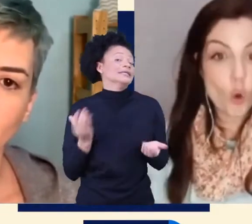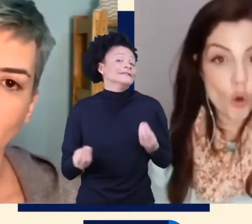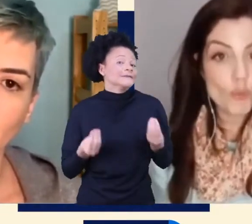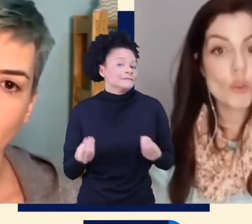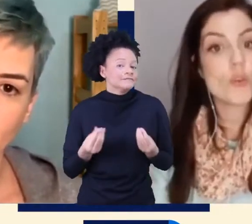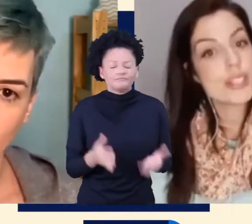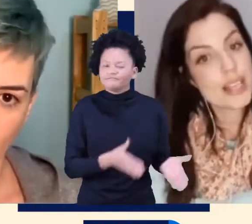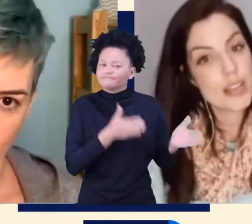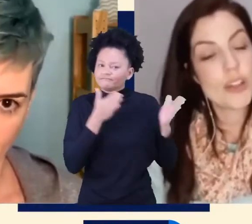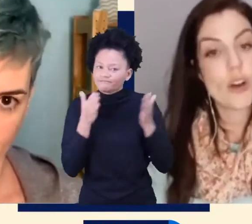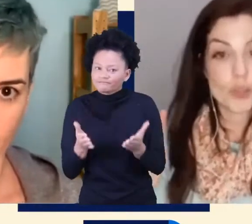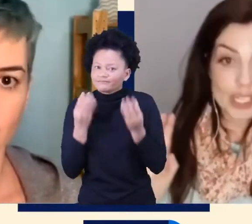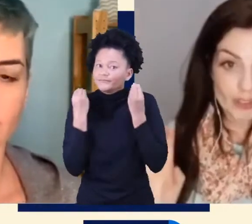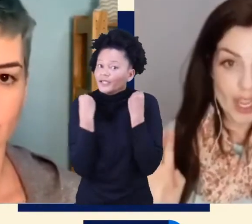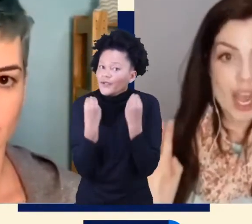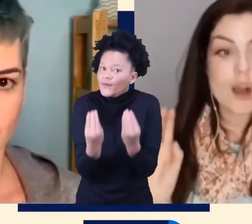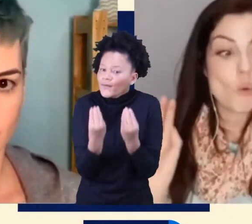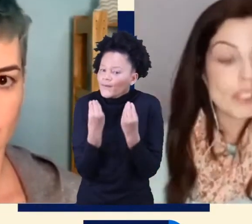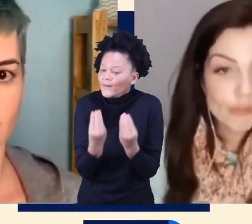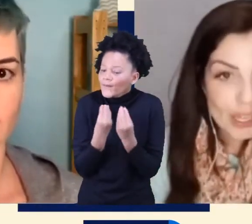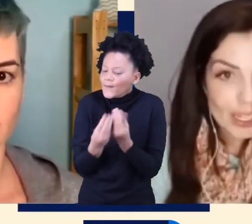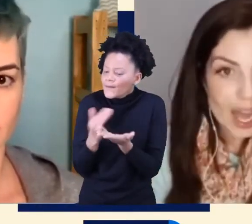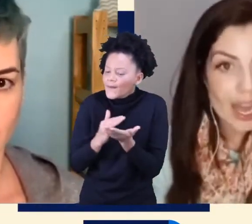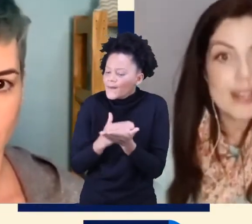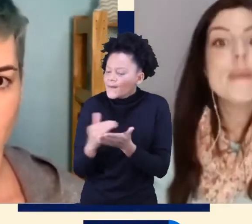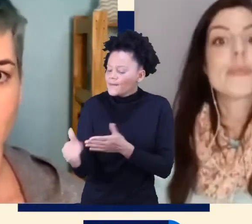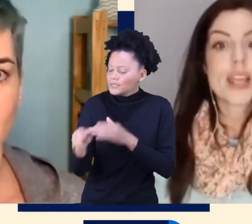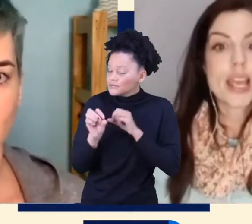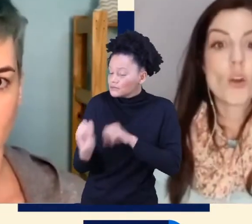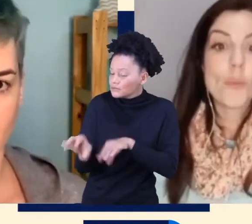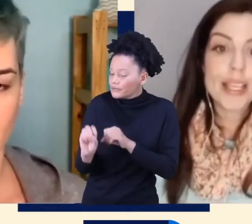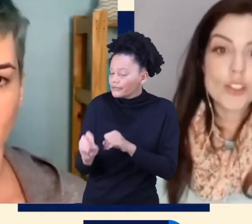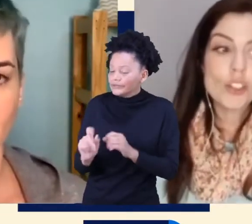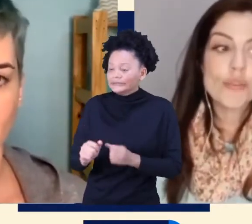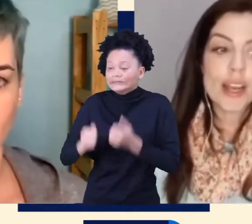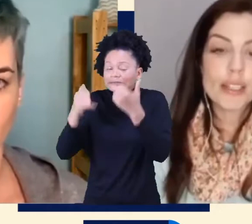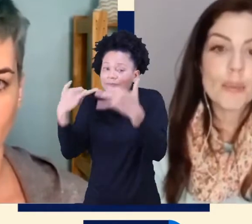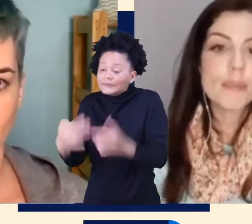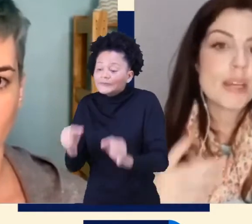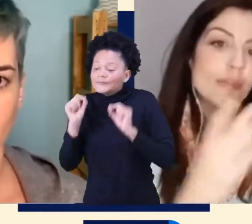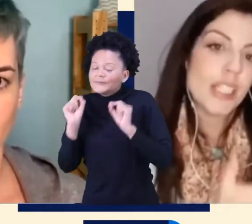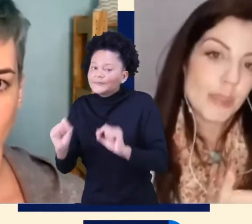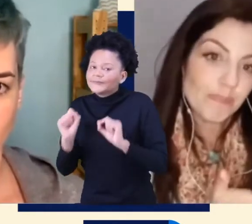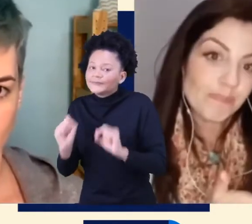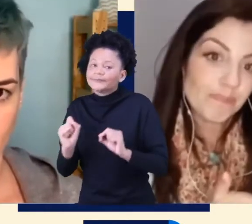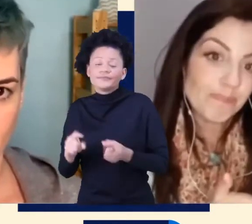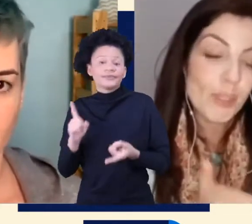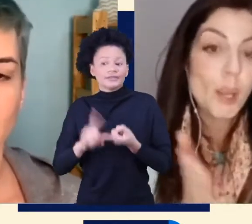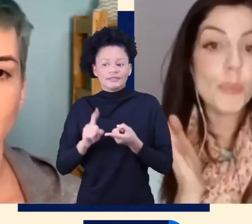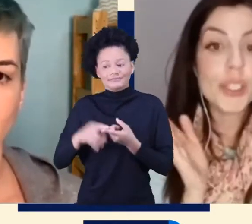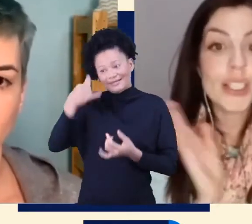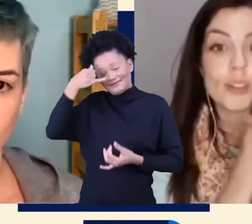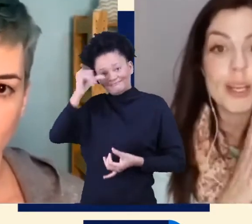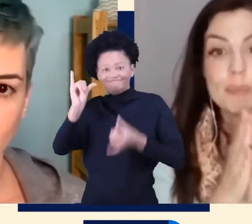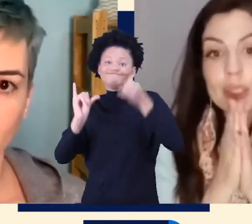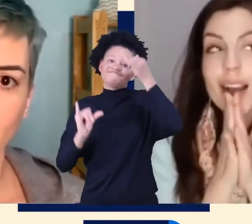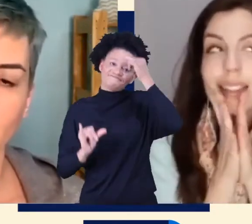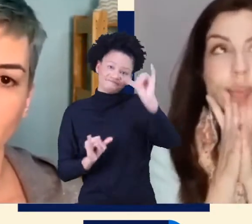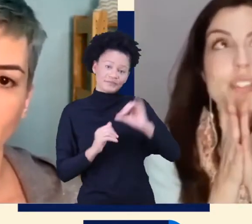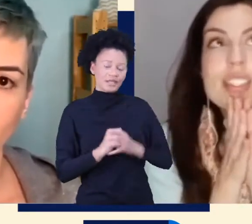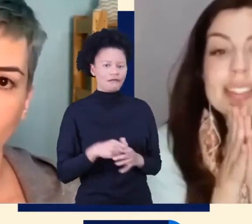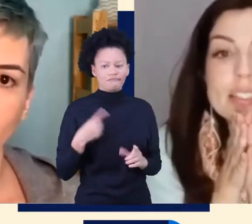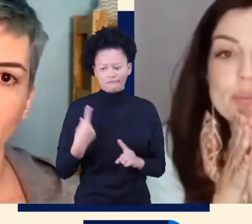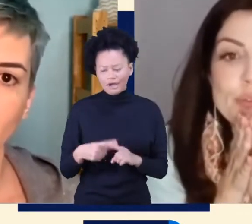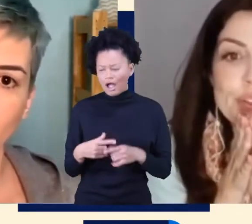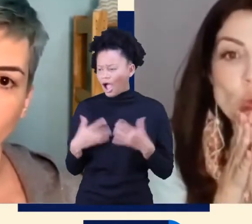para como começar a orientar, o que falar, né? E como é que a gente vai também prevenir. Porque não é porque,